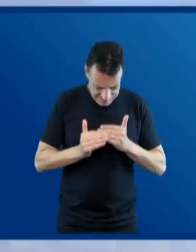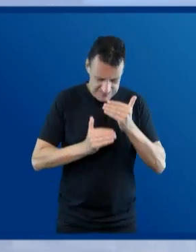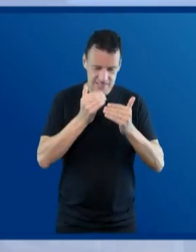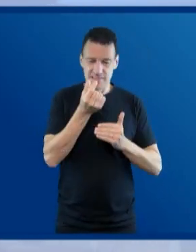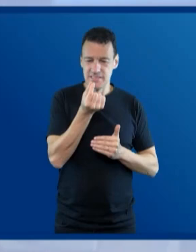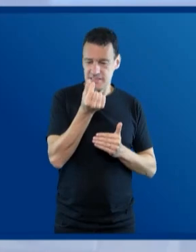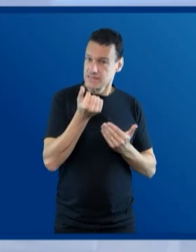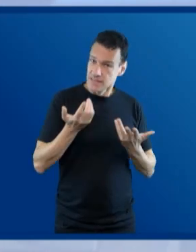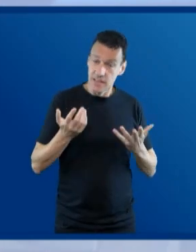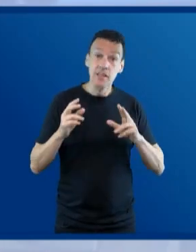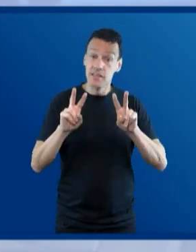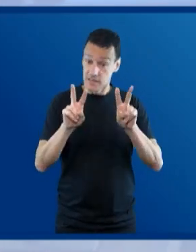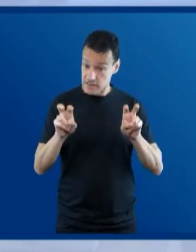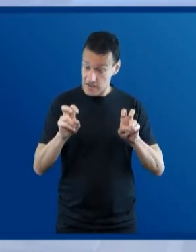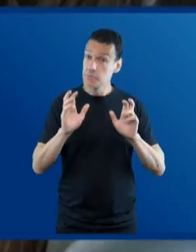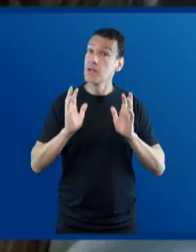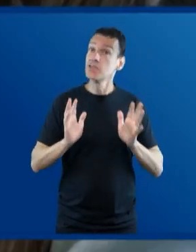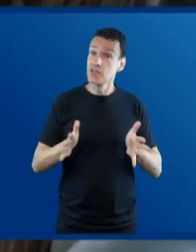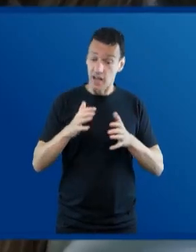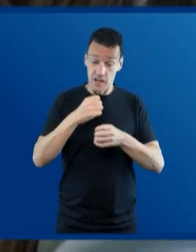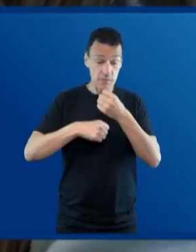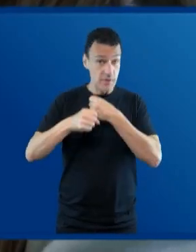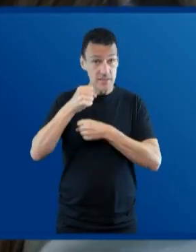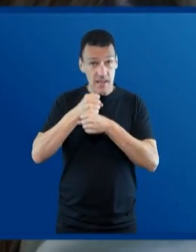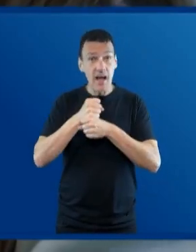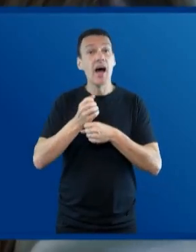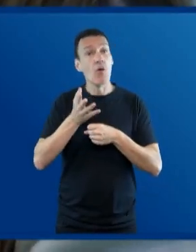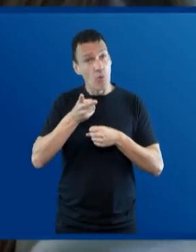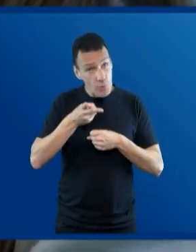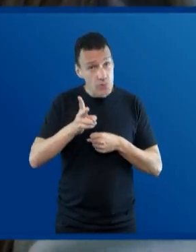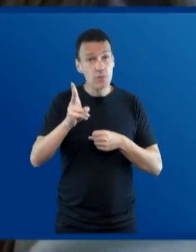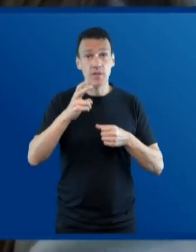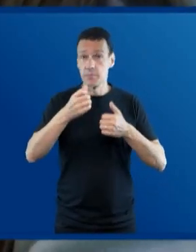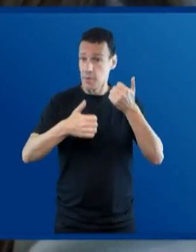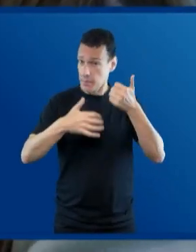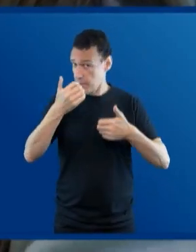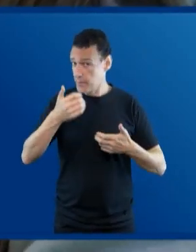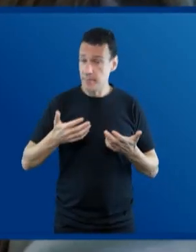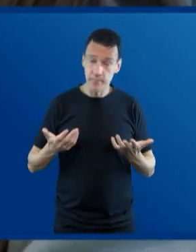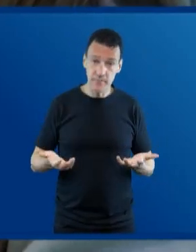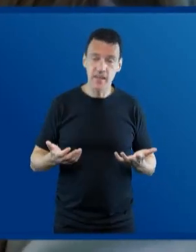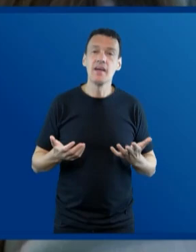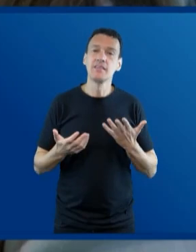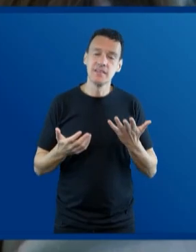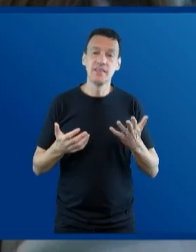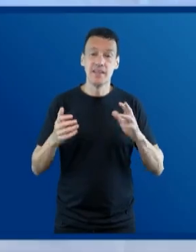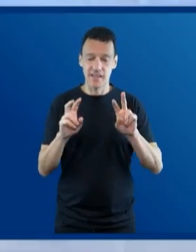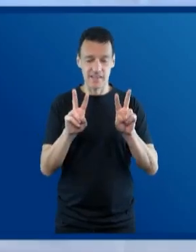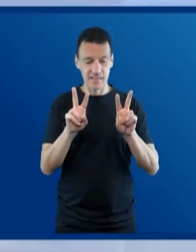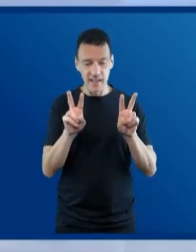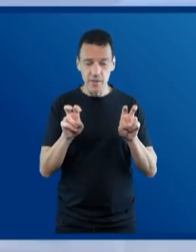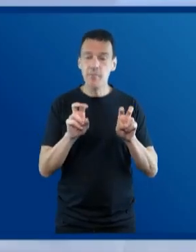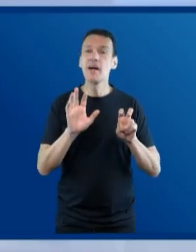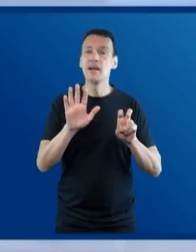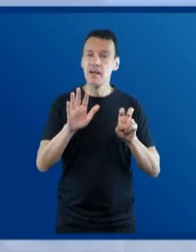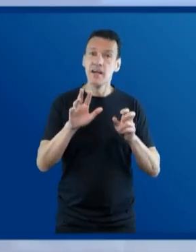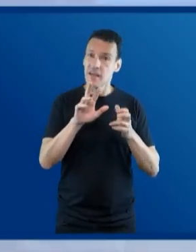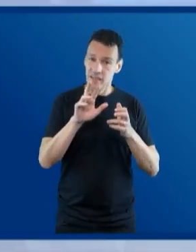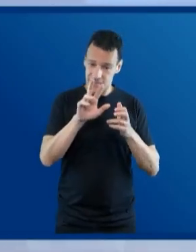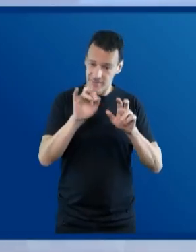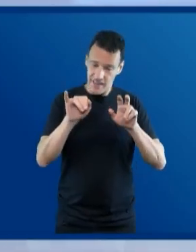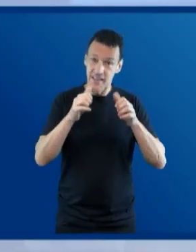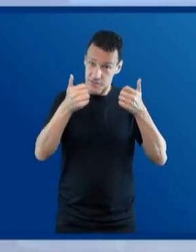tema que já foi trabalhado no ano passado e a gente vai abordar esse atributo sobre diferentes aspectos: